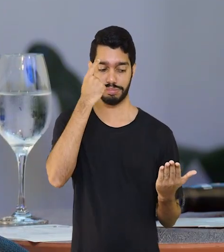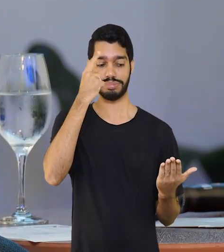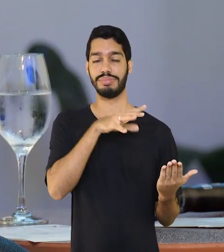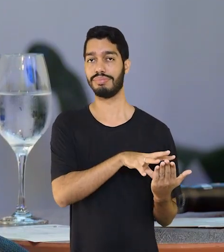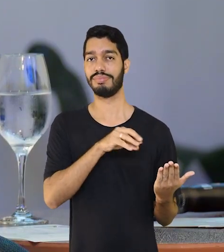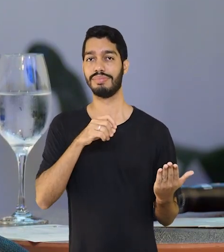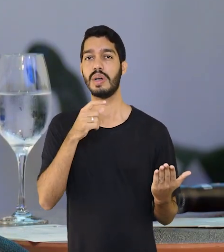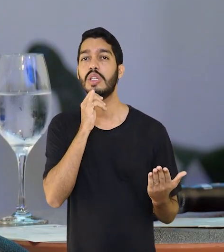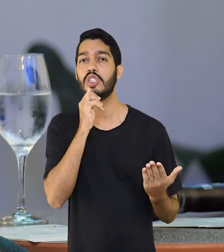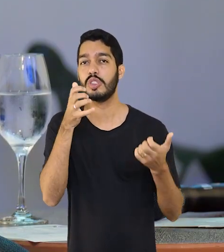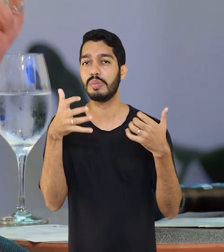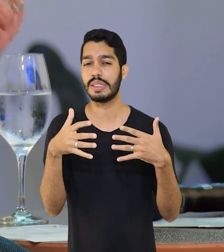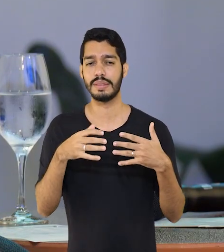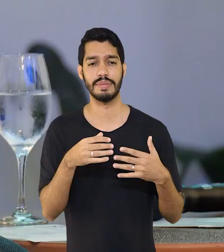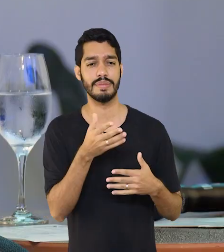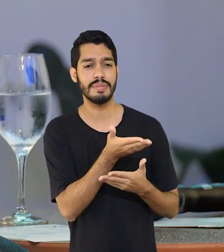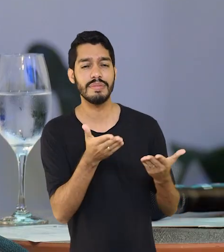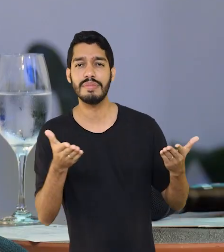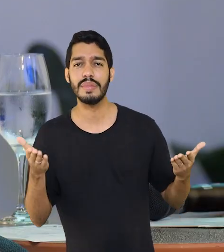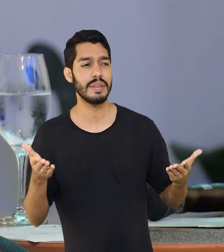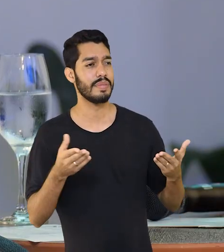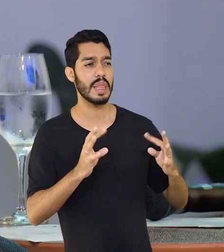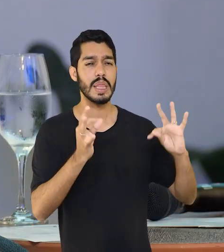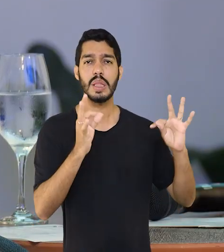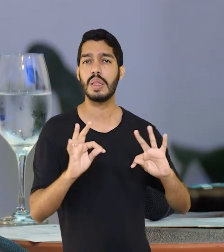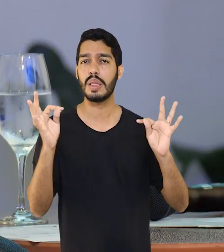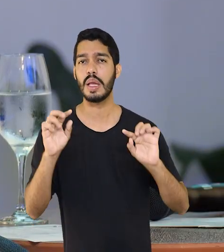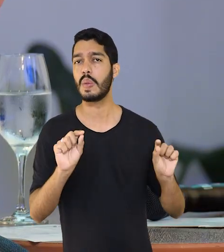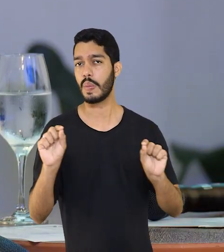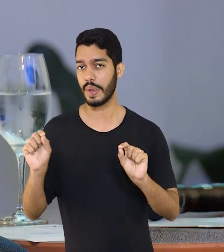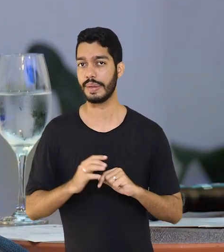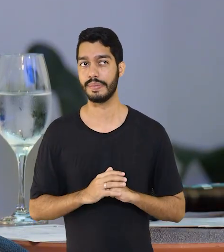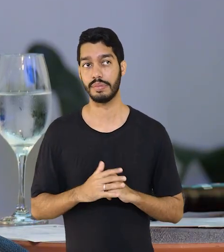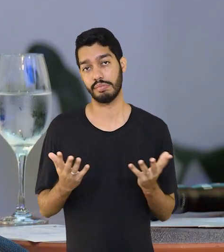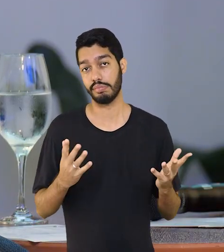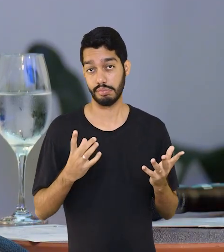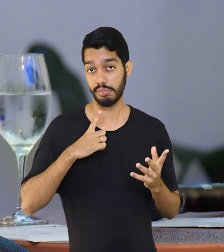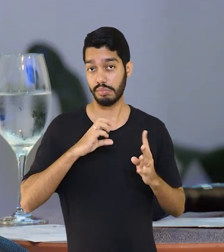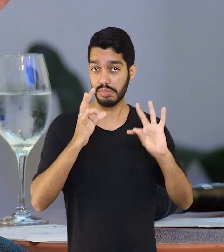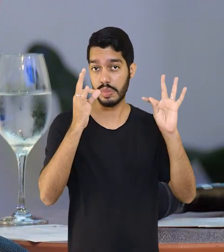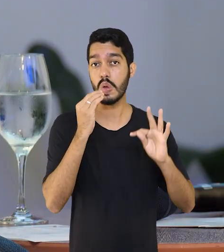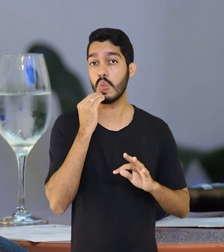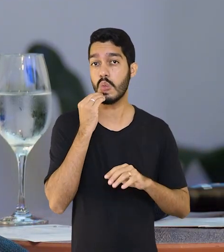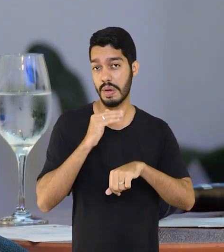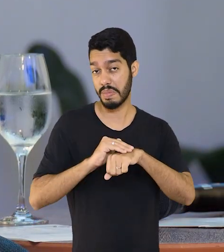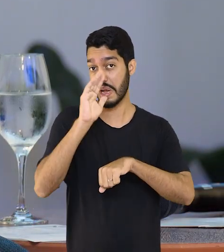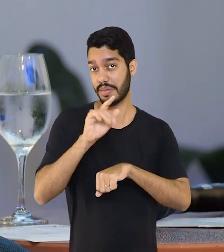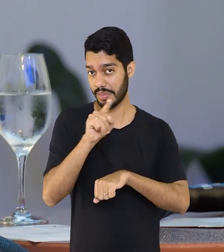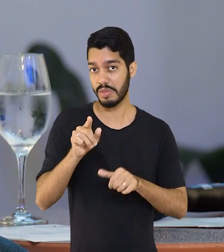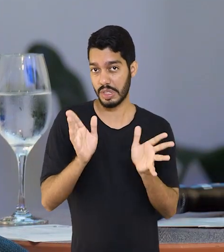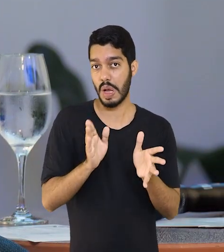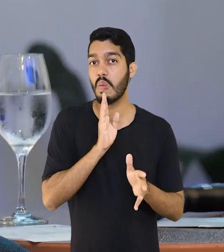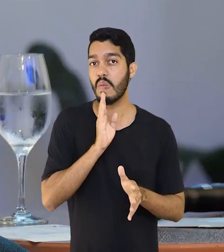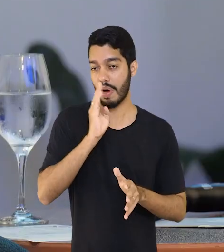em relação o que são essas tecnologias. Evidentemente, tem as mais óbvias, que todo mundo fala, conhece já,